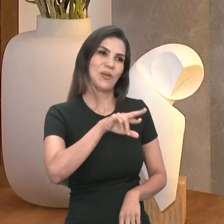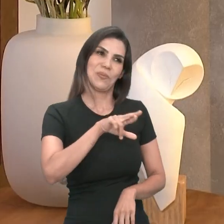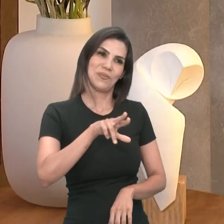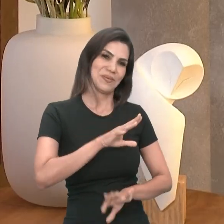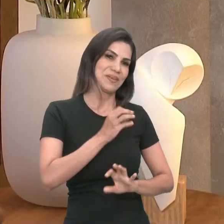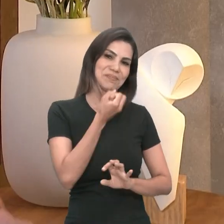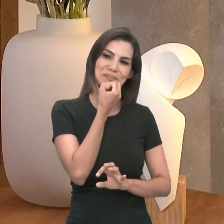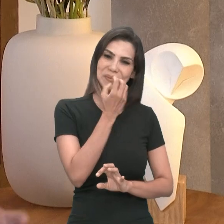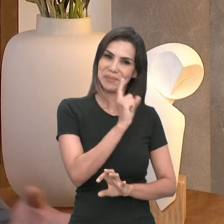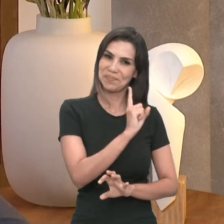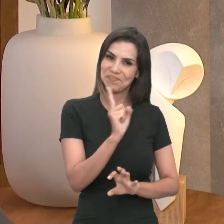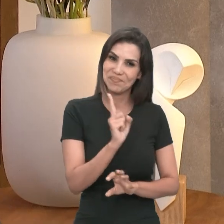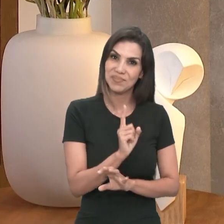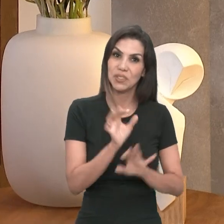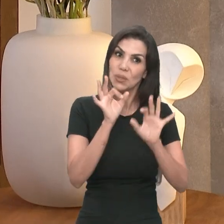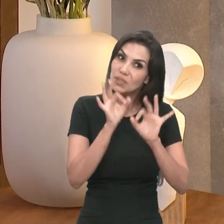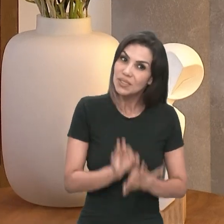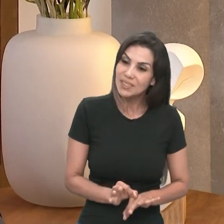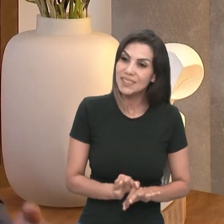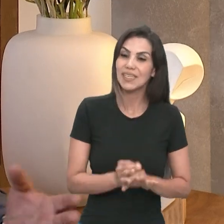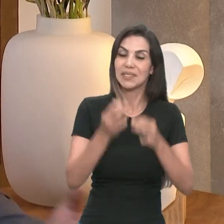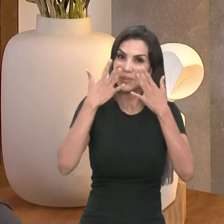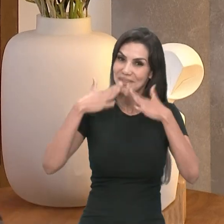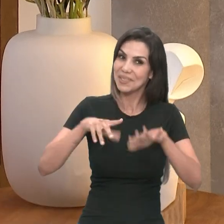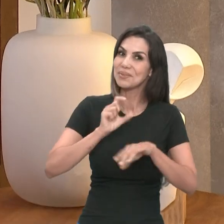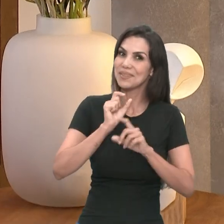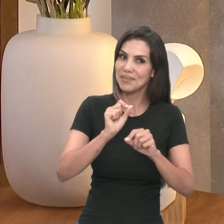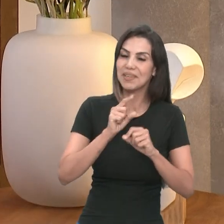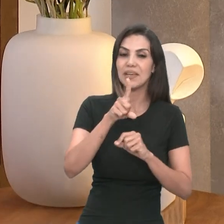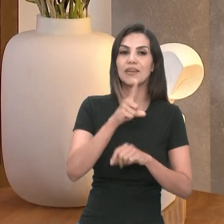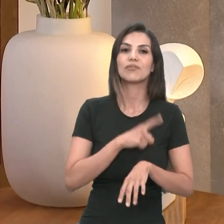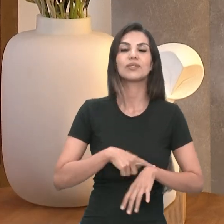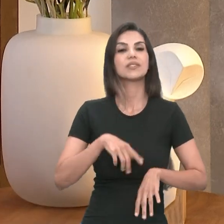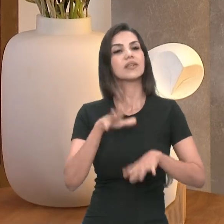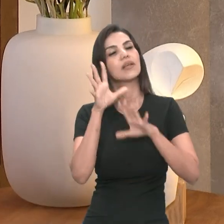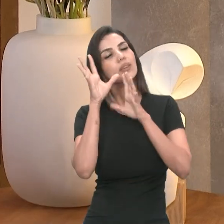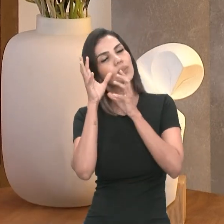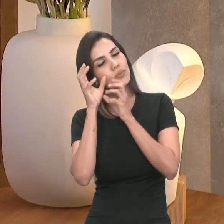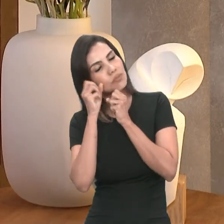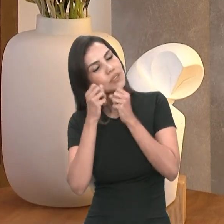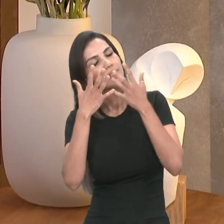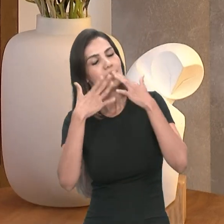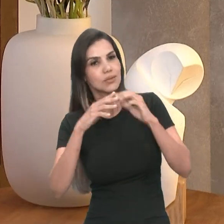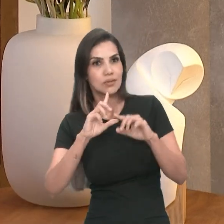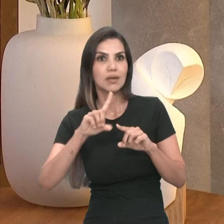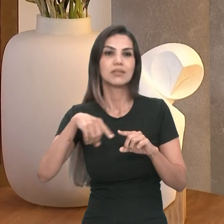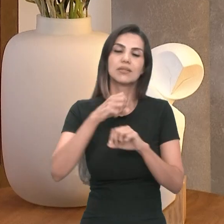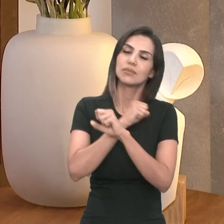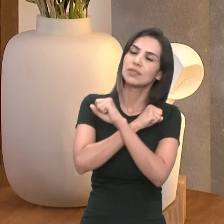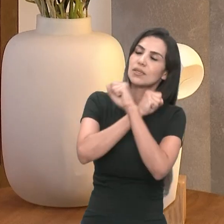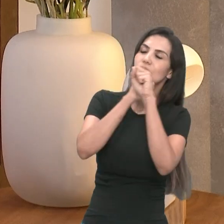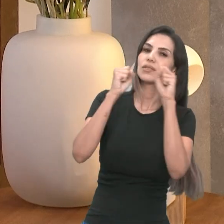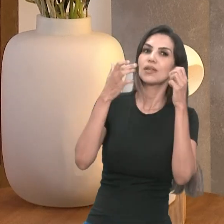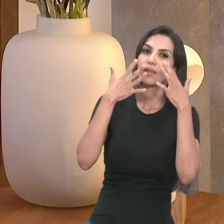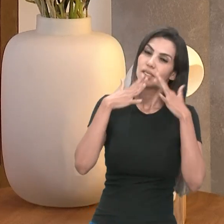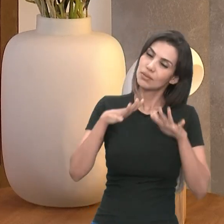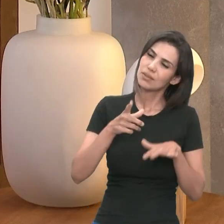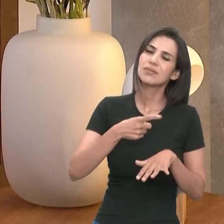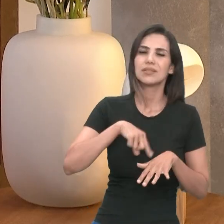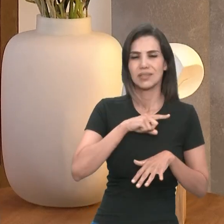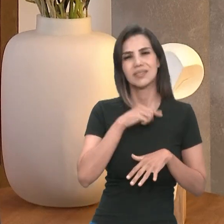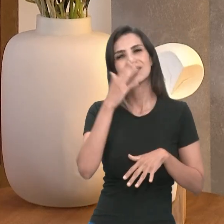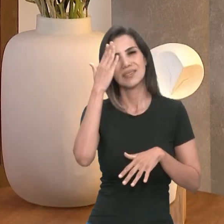Você dormir e acordar espontaneamente. Só que a gente sabe que praticamente impossível pelas imposições sociais que nós temos,